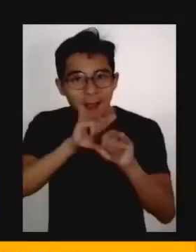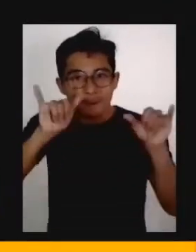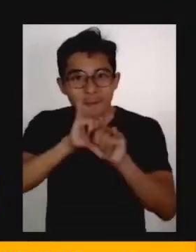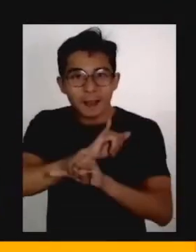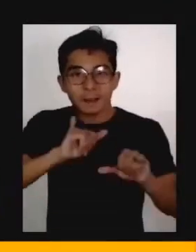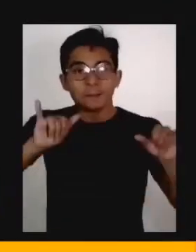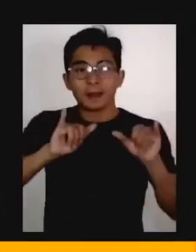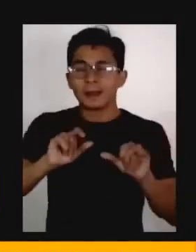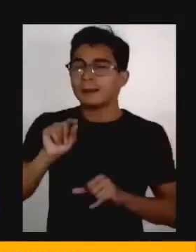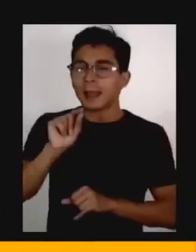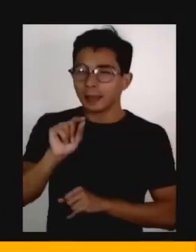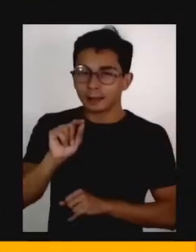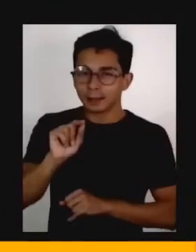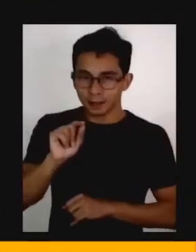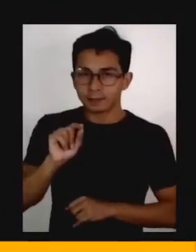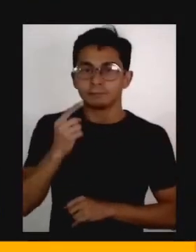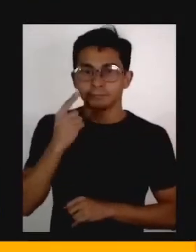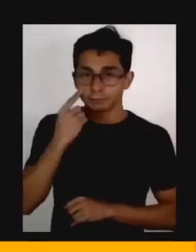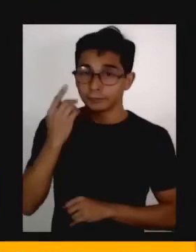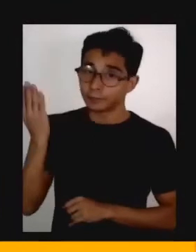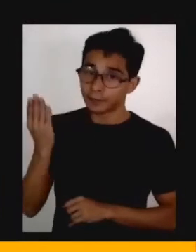está compartilhando.